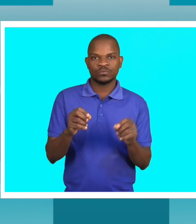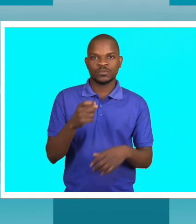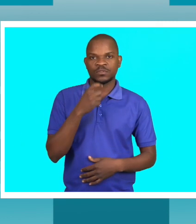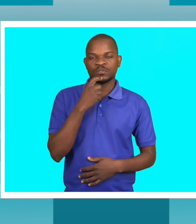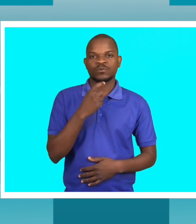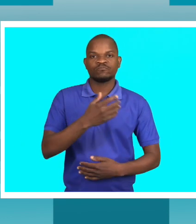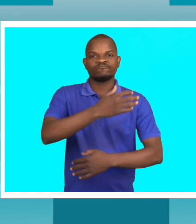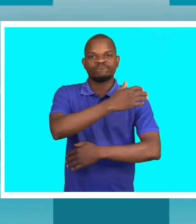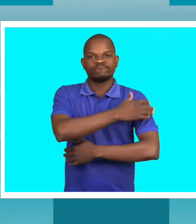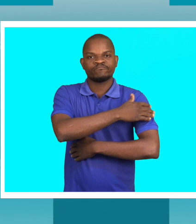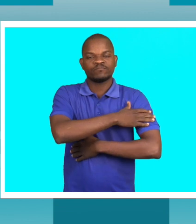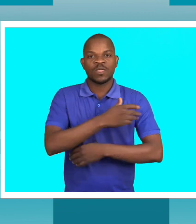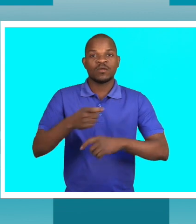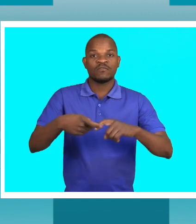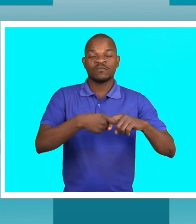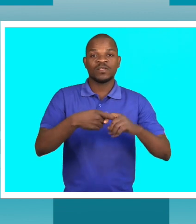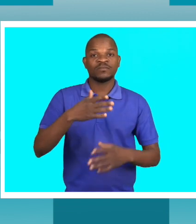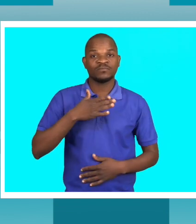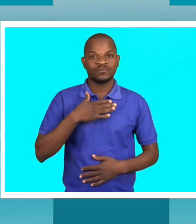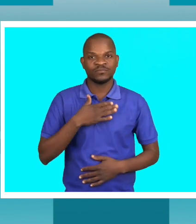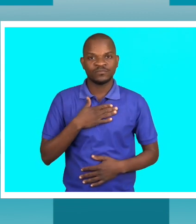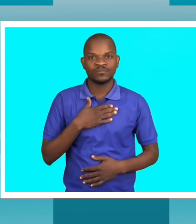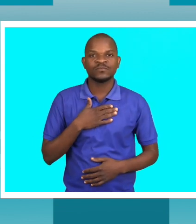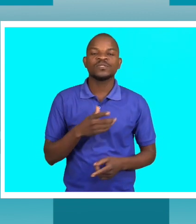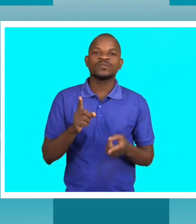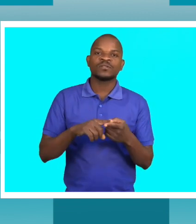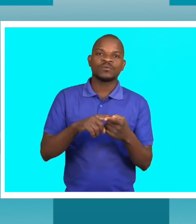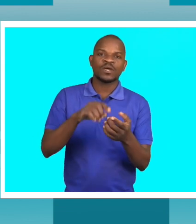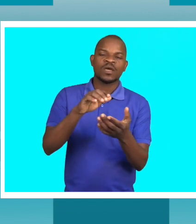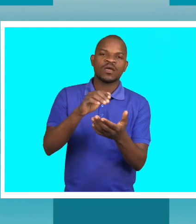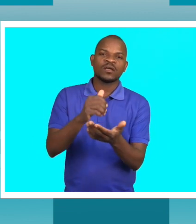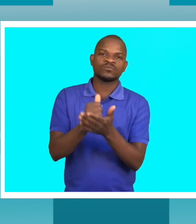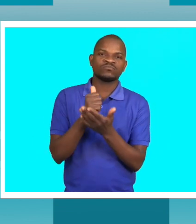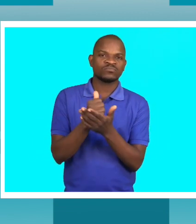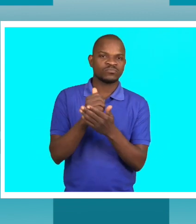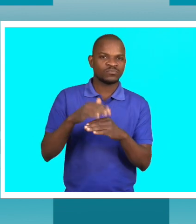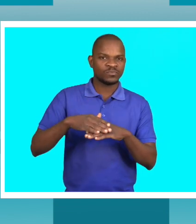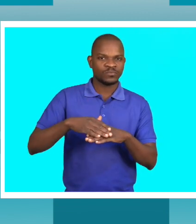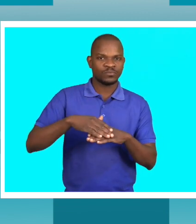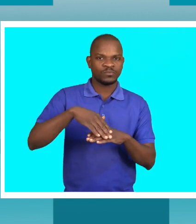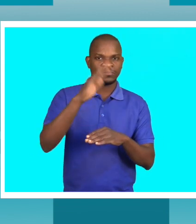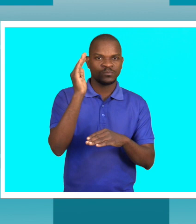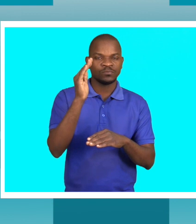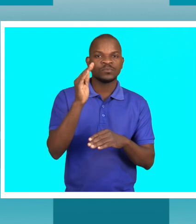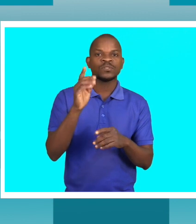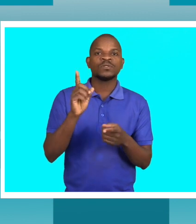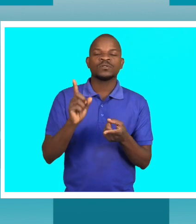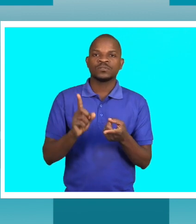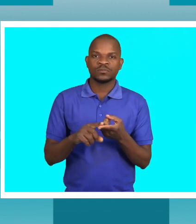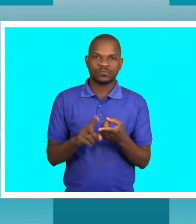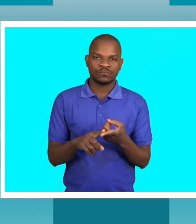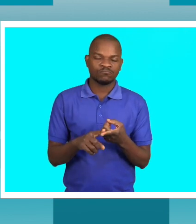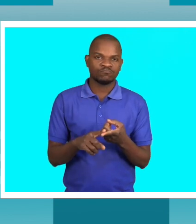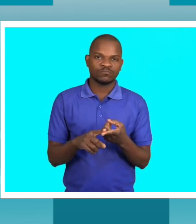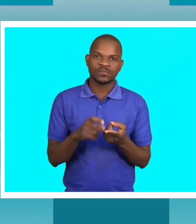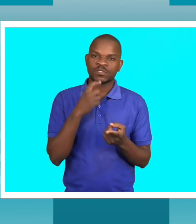Só mandar um forte abraço para a minha família que tem me ajudado muito e que tem me incentivado a dizer que não desista.